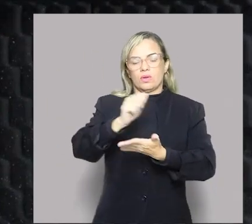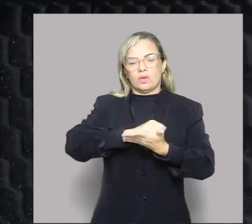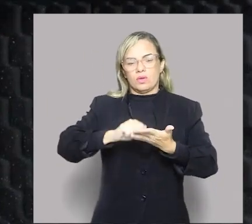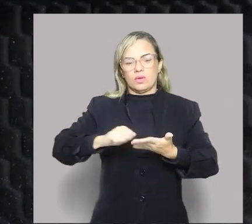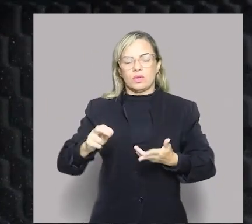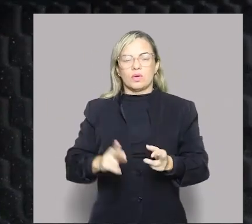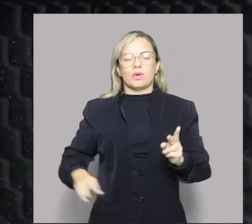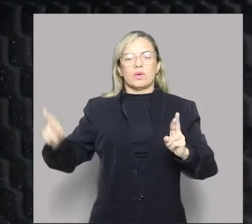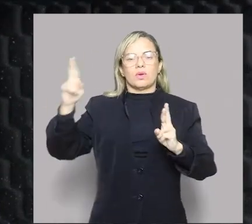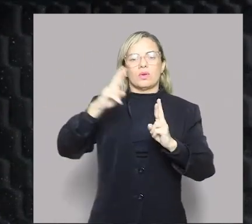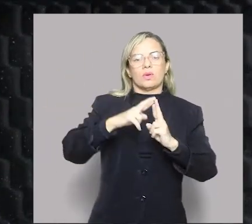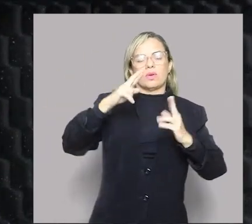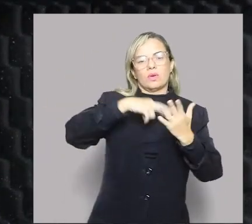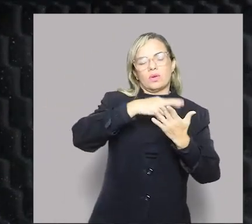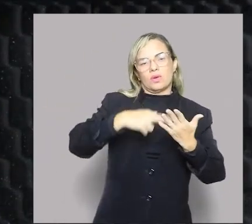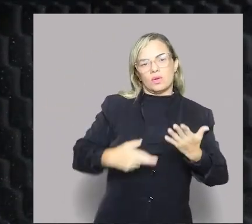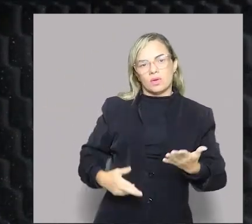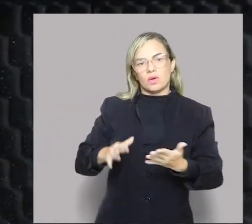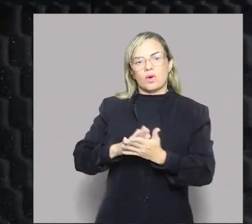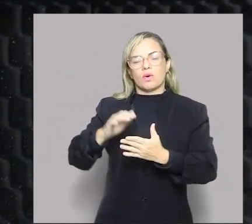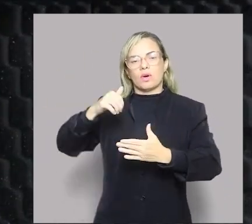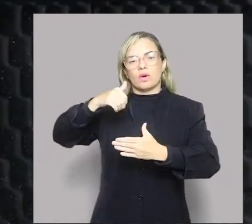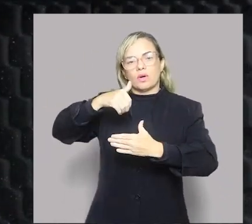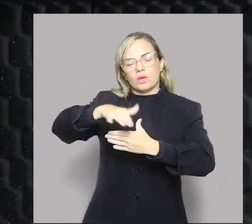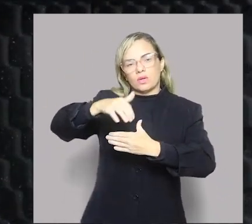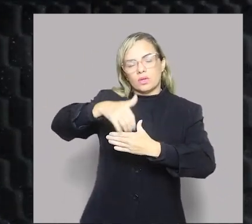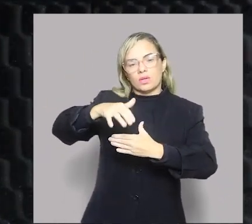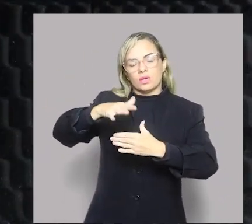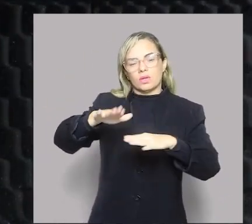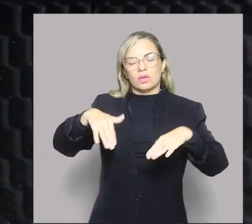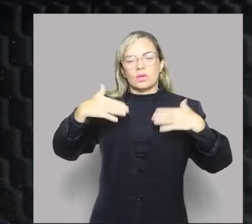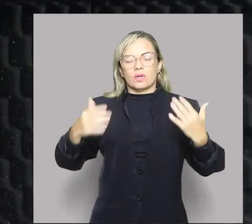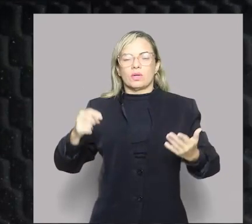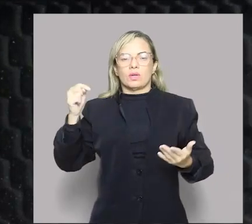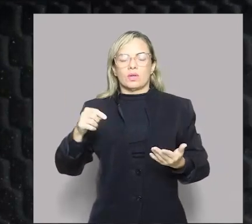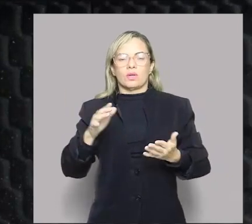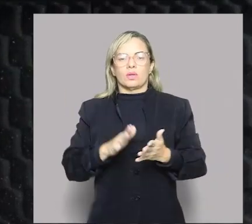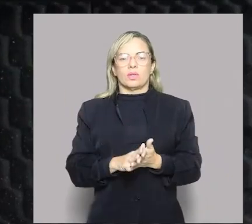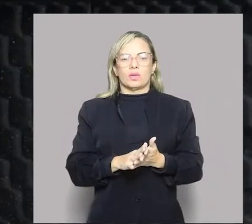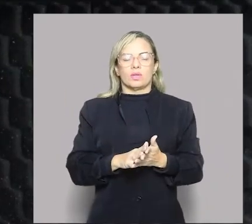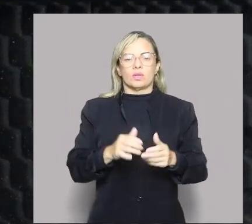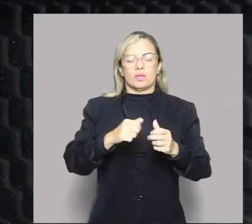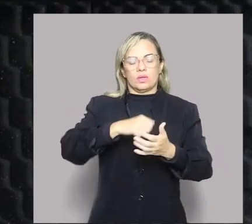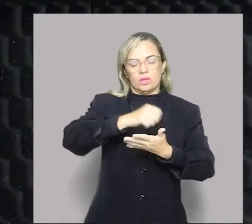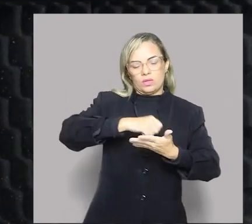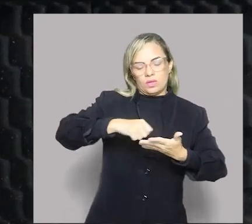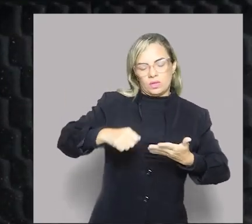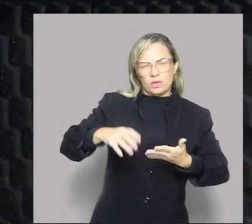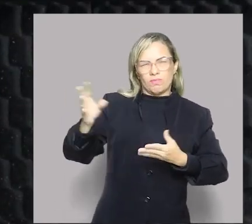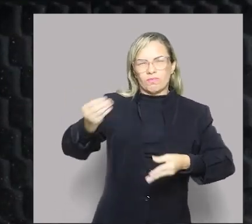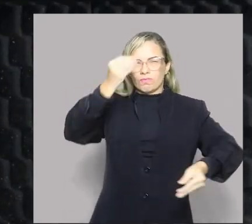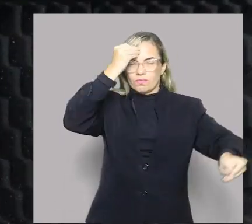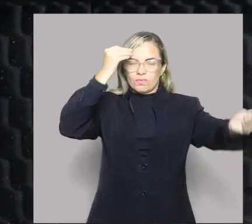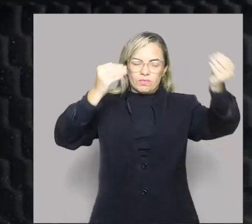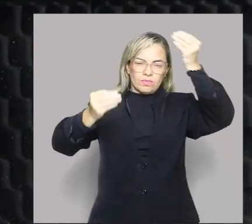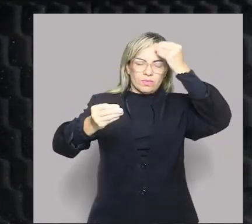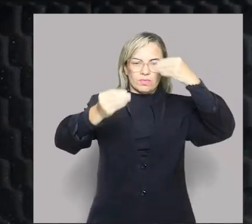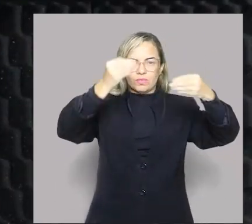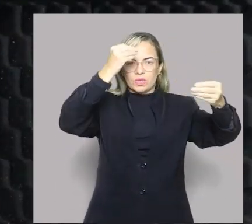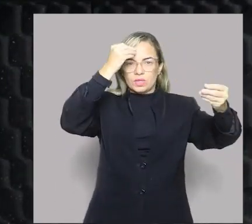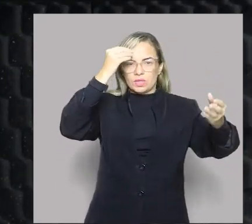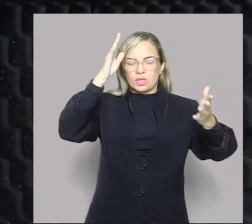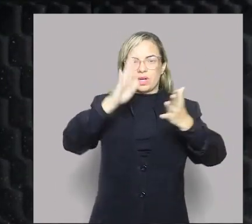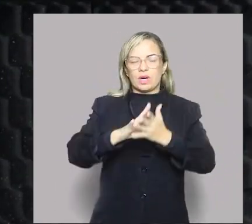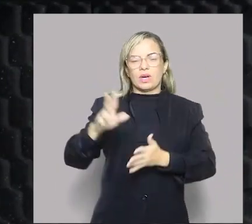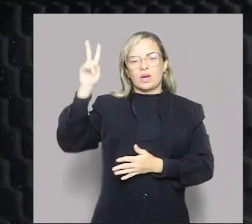sua redação. Uma dica que eu vou te dar para que essas referências fiquem cada vez mais vivas na sua memória é você, a partir